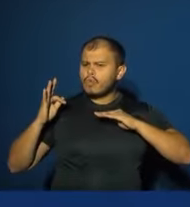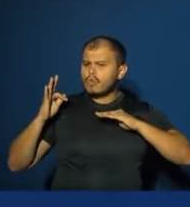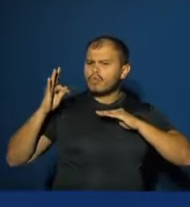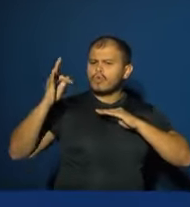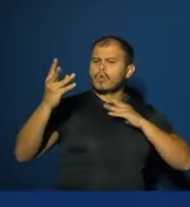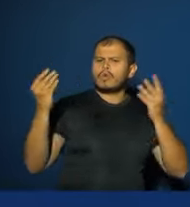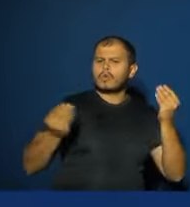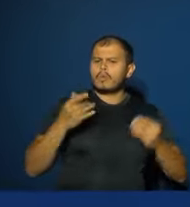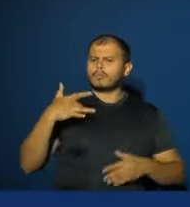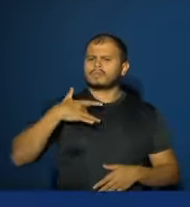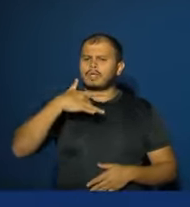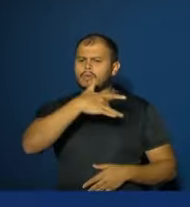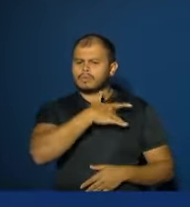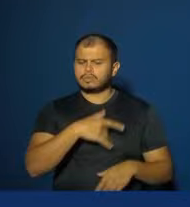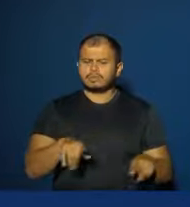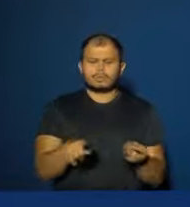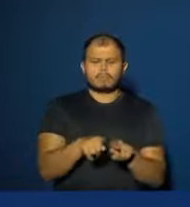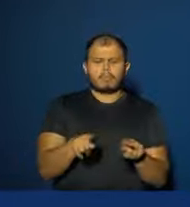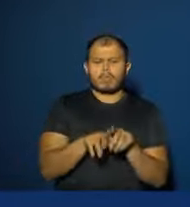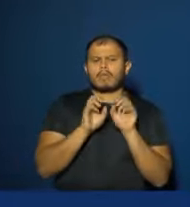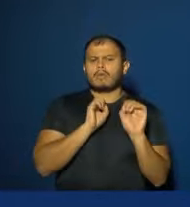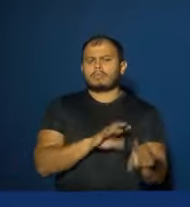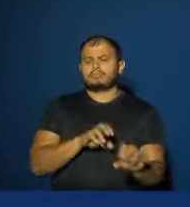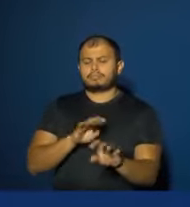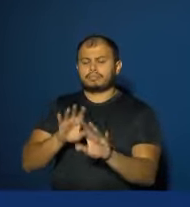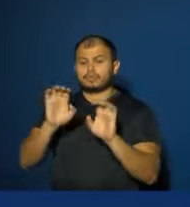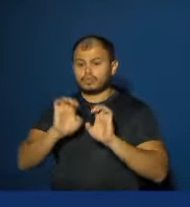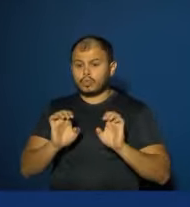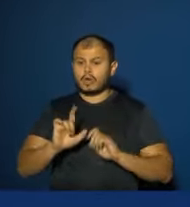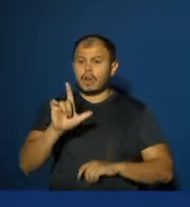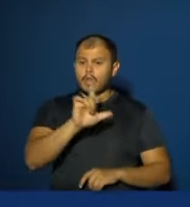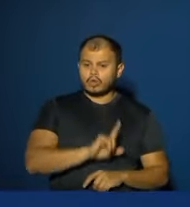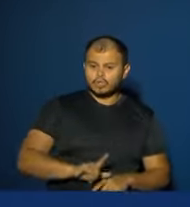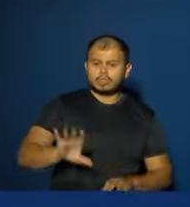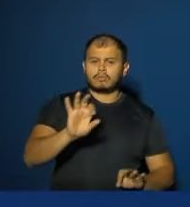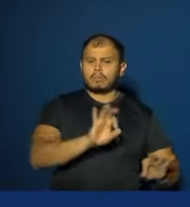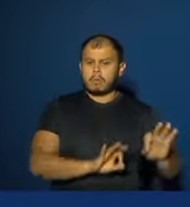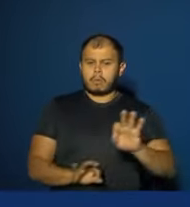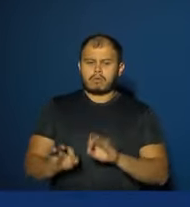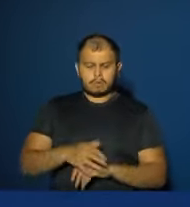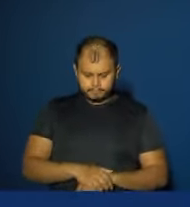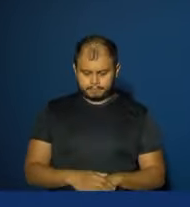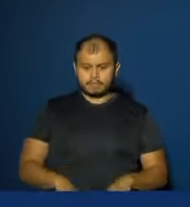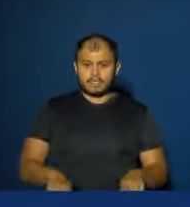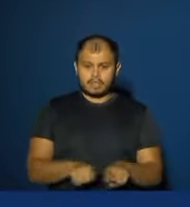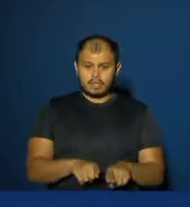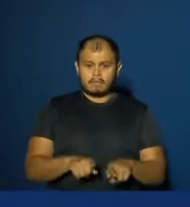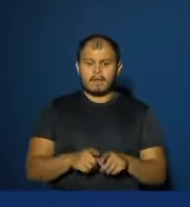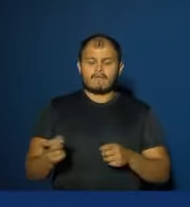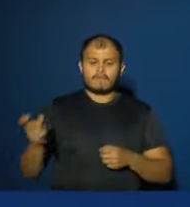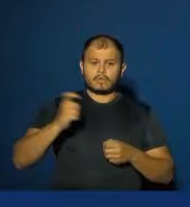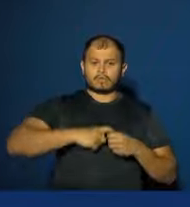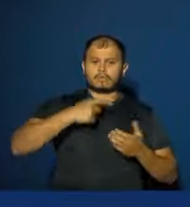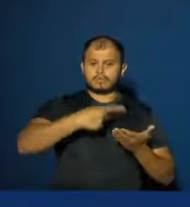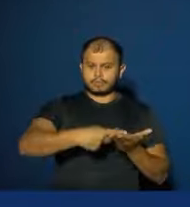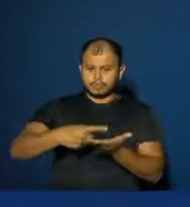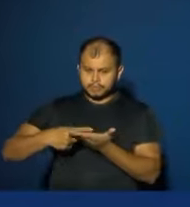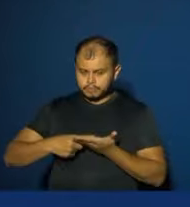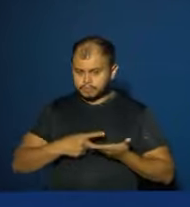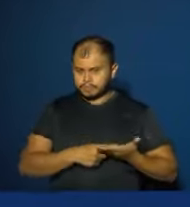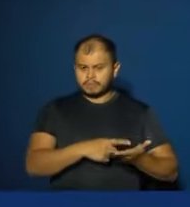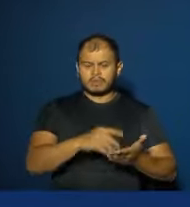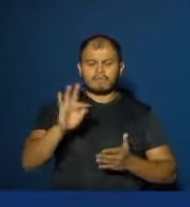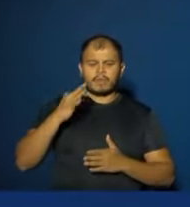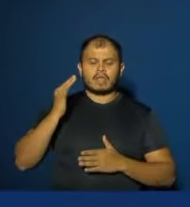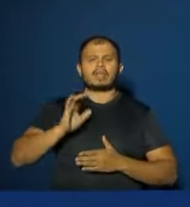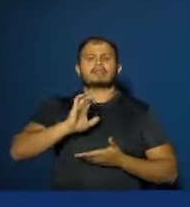da saúde, da infraestrutura, logística, da retomada do pacto federativo com estados